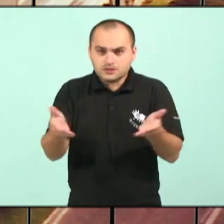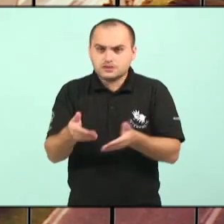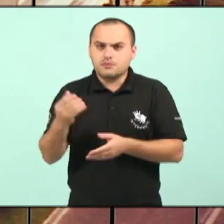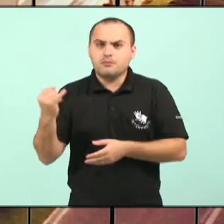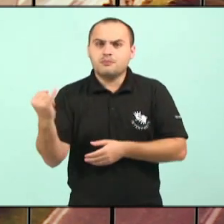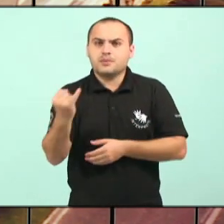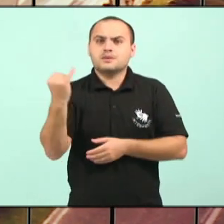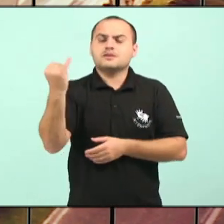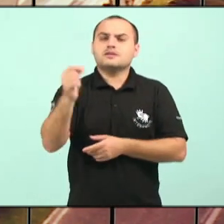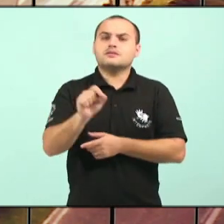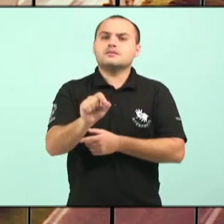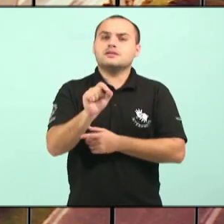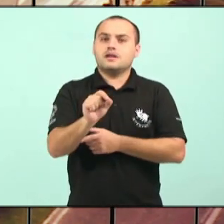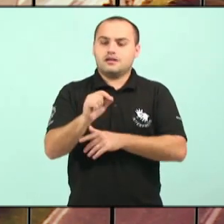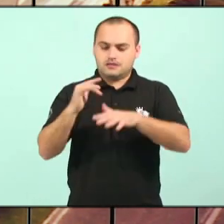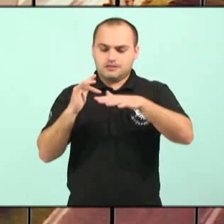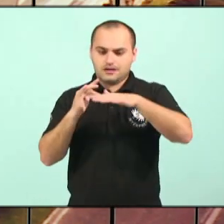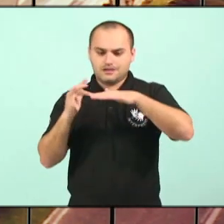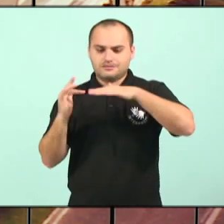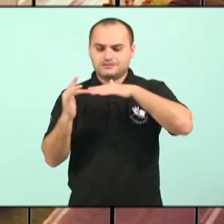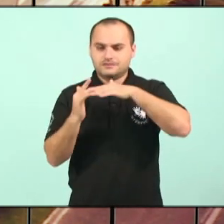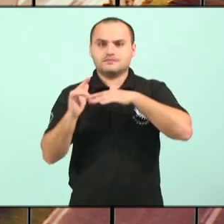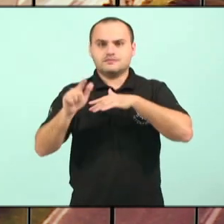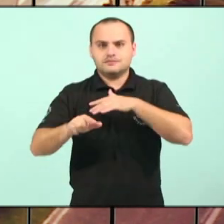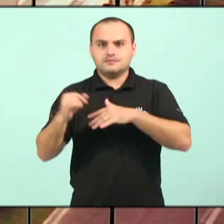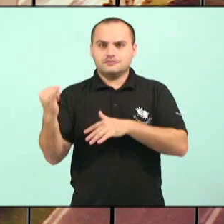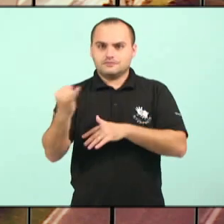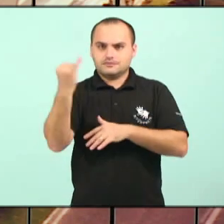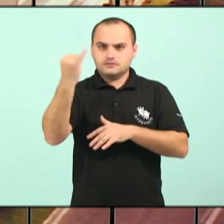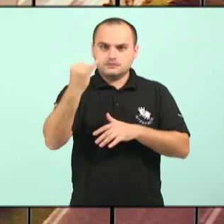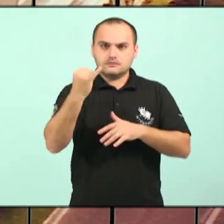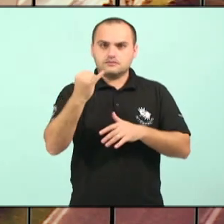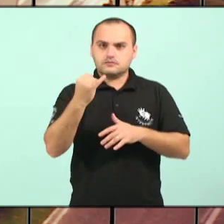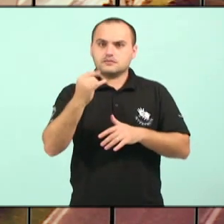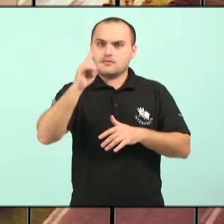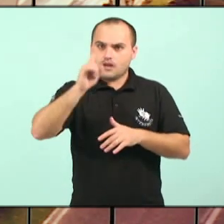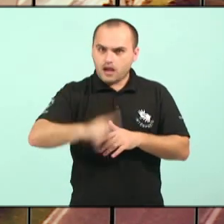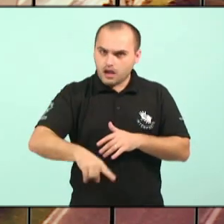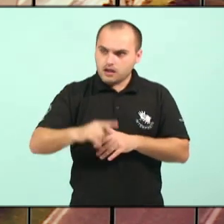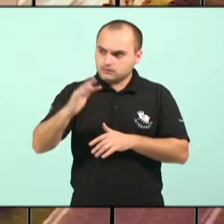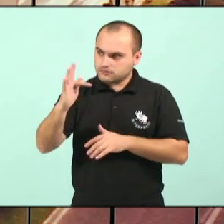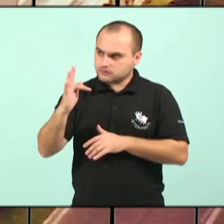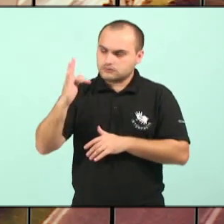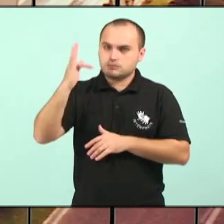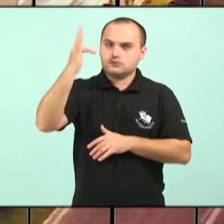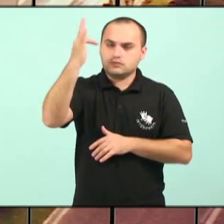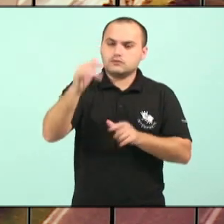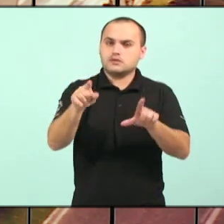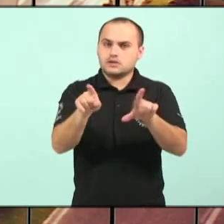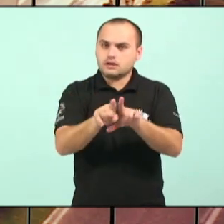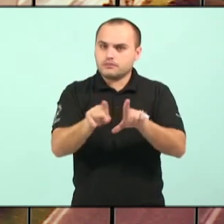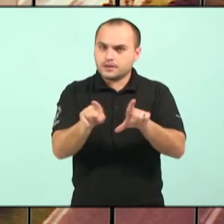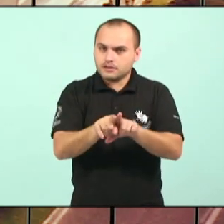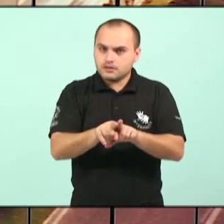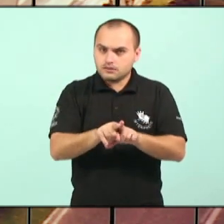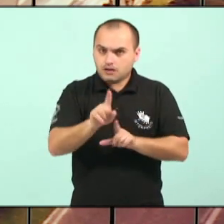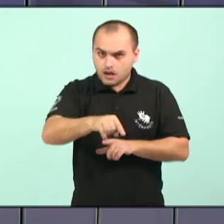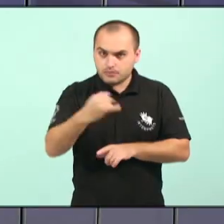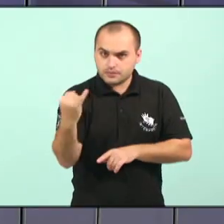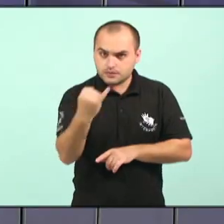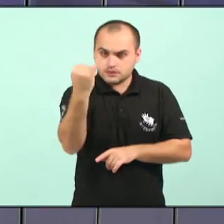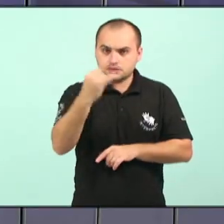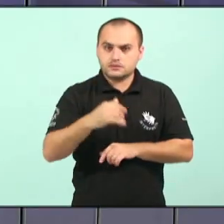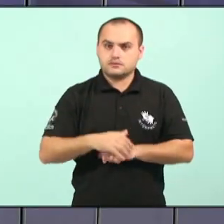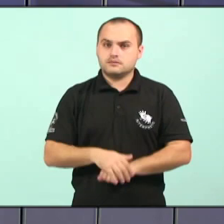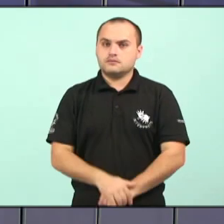importância das redes sociais veio para ficar, é a nova cereja do bolo?